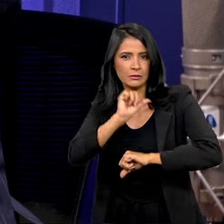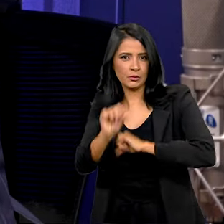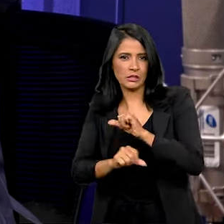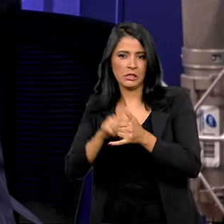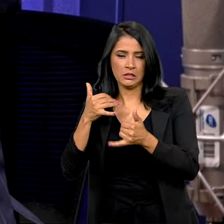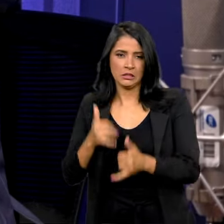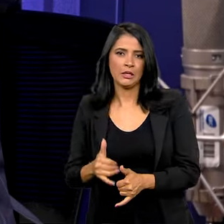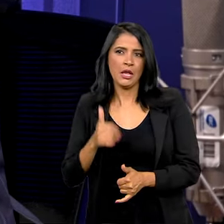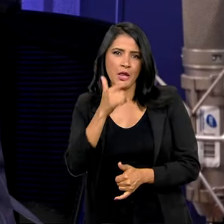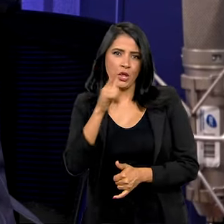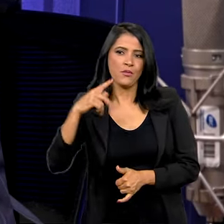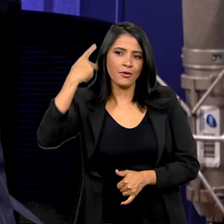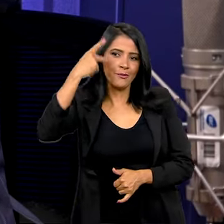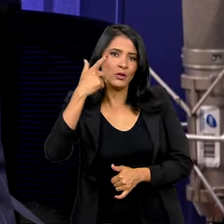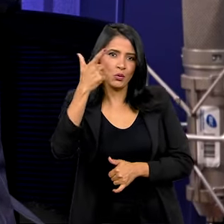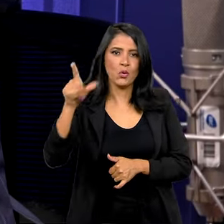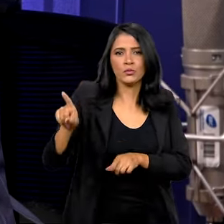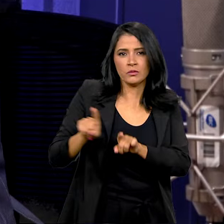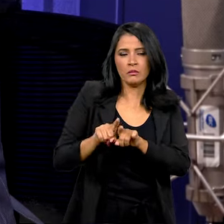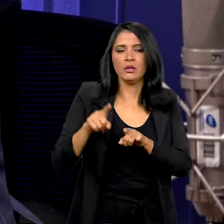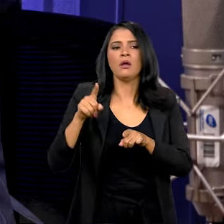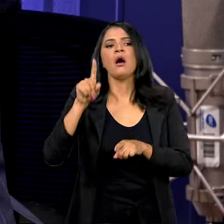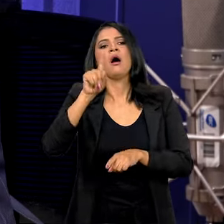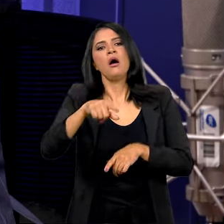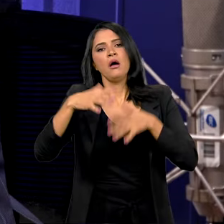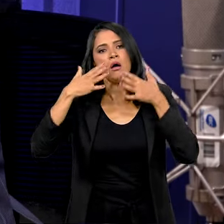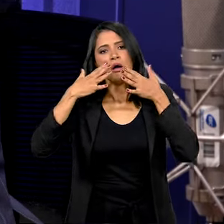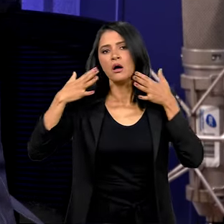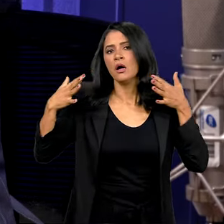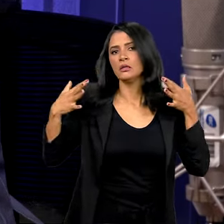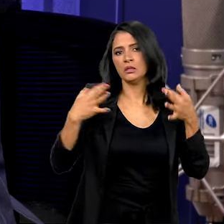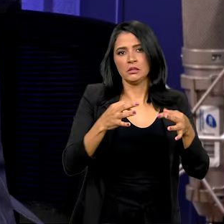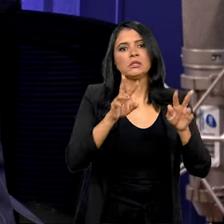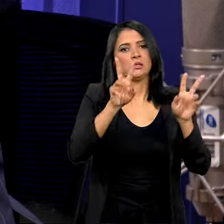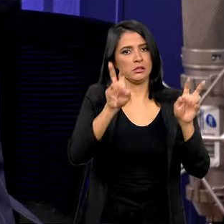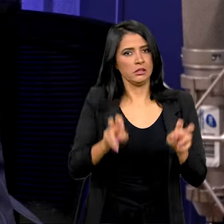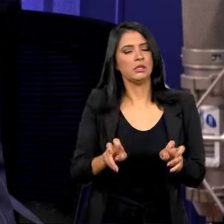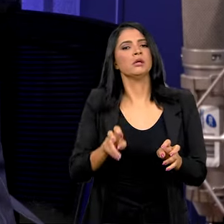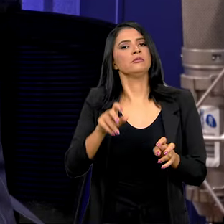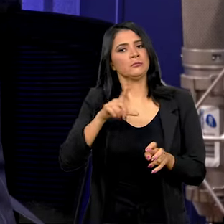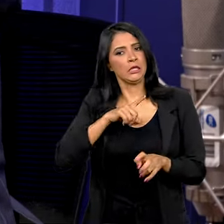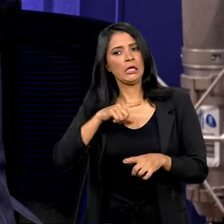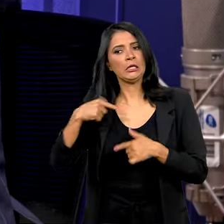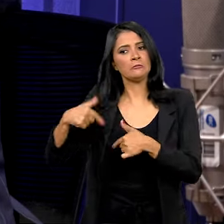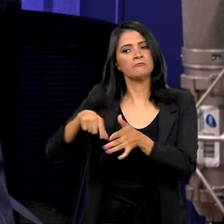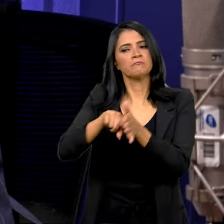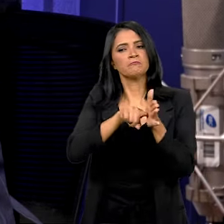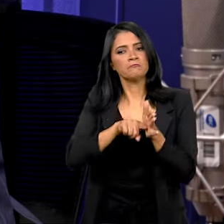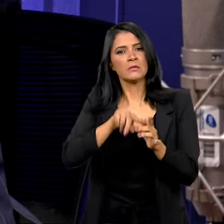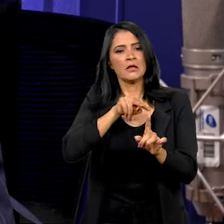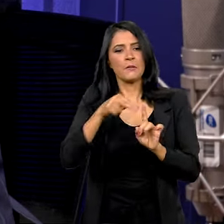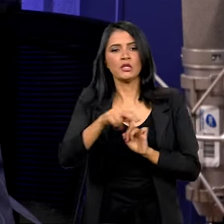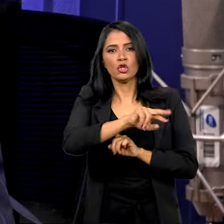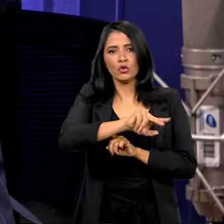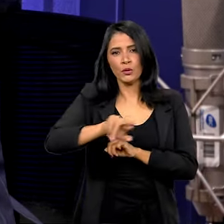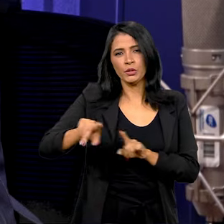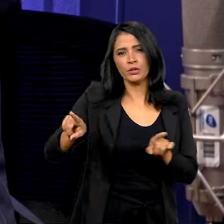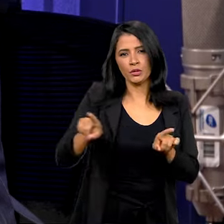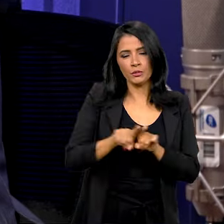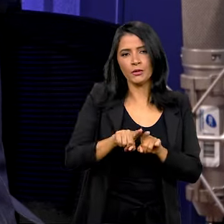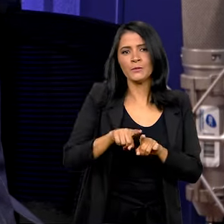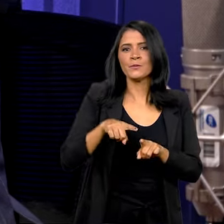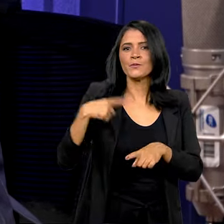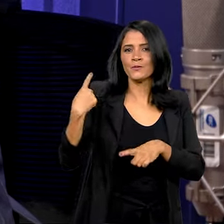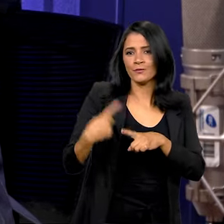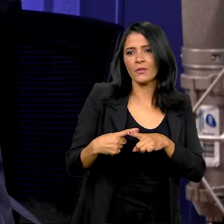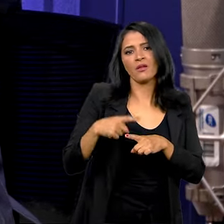exemplo de outros atores relevantes TM prestado muita atenção eh neste tema tem atuado com diferentes perspectivas naturalmente